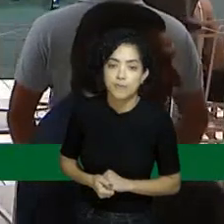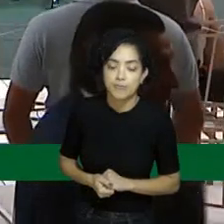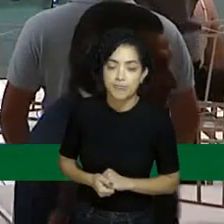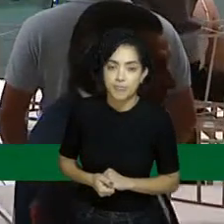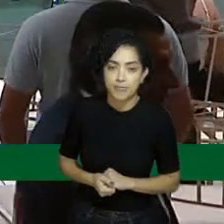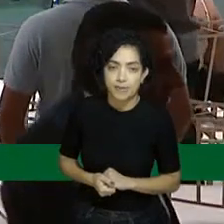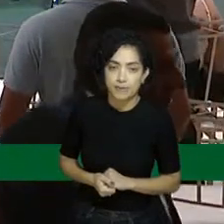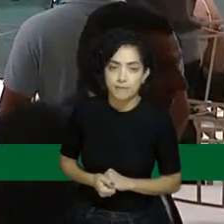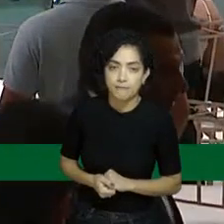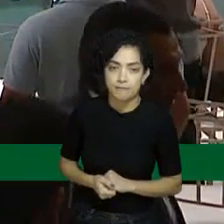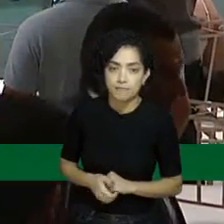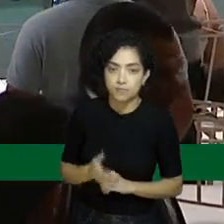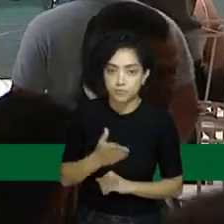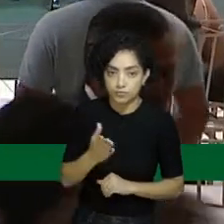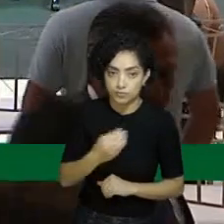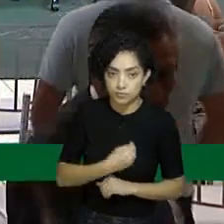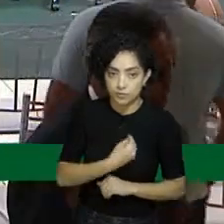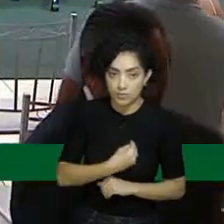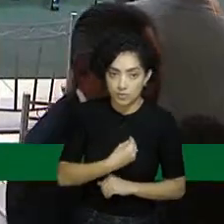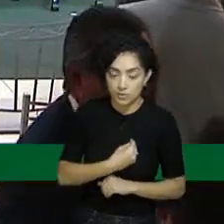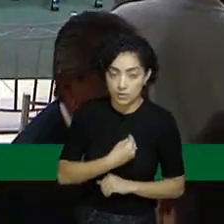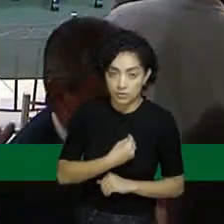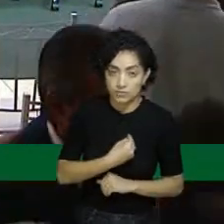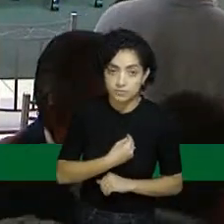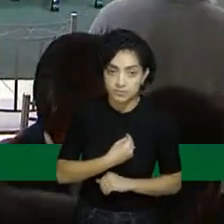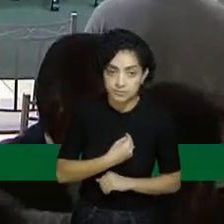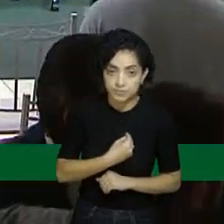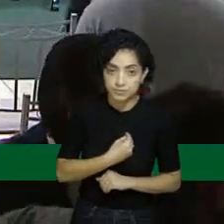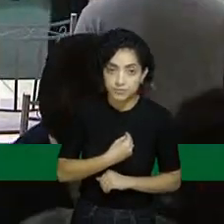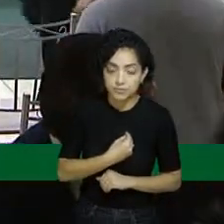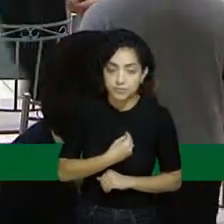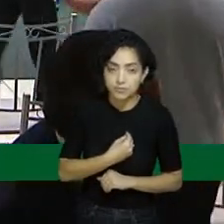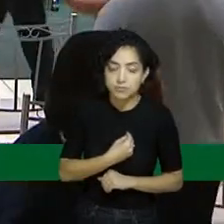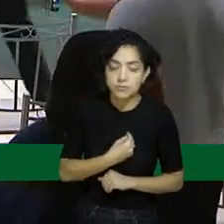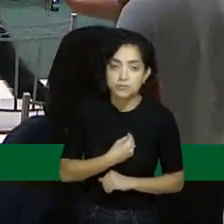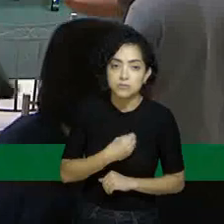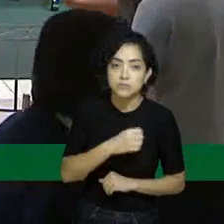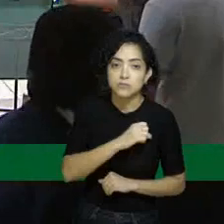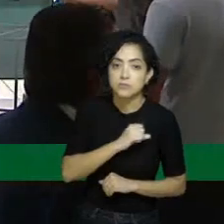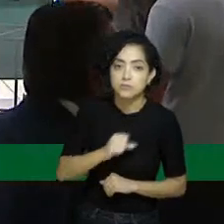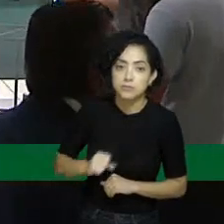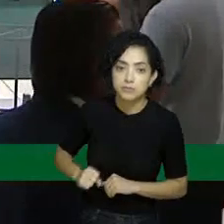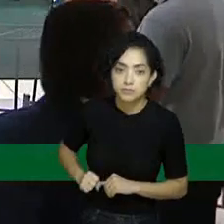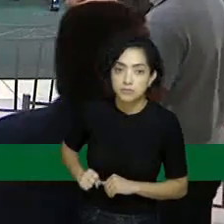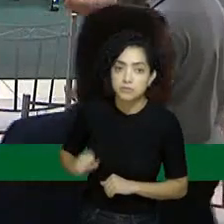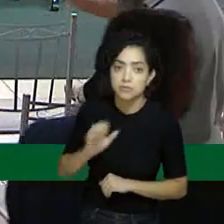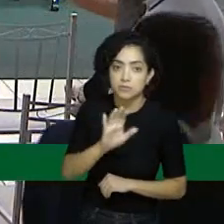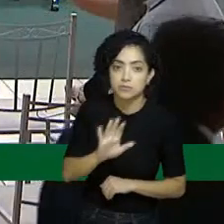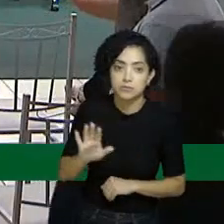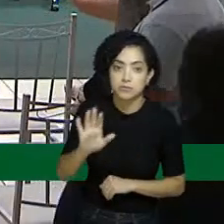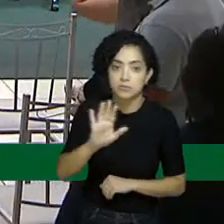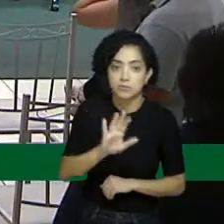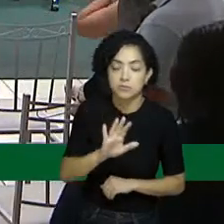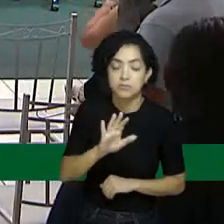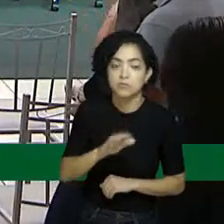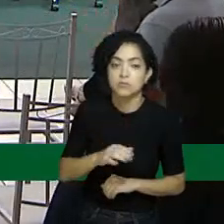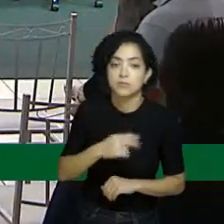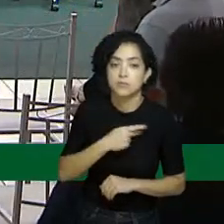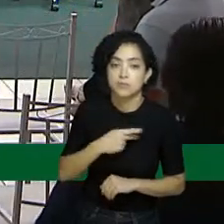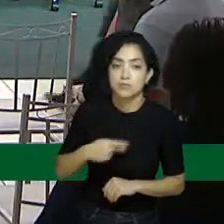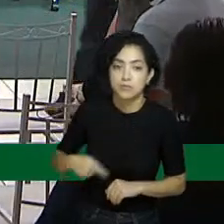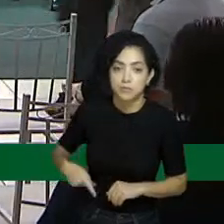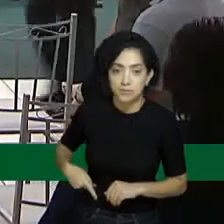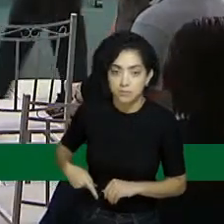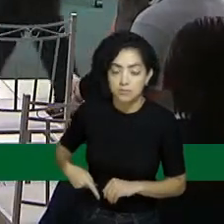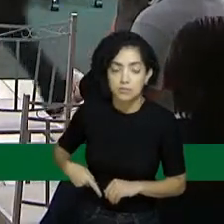Anuncio as presenças do Alisson de Andrade, superintendente regional do NIT Santa Catarina, excelentíssima senhora presidente da Câmara de